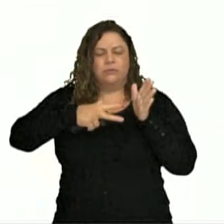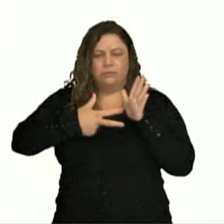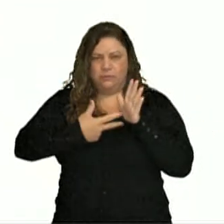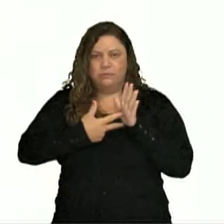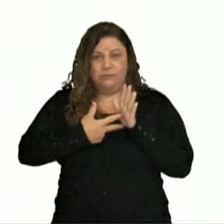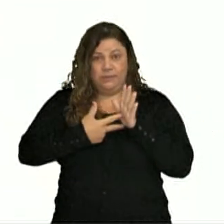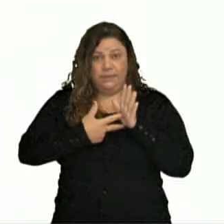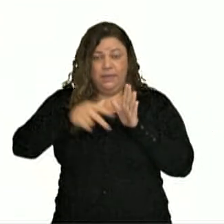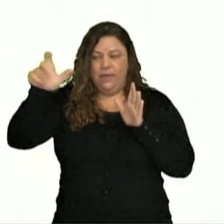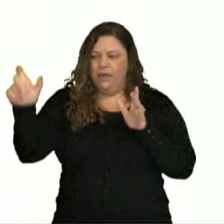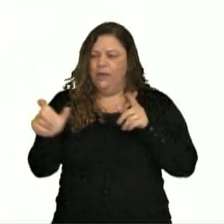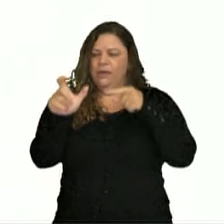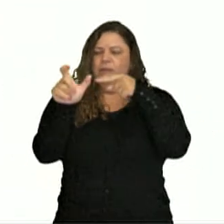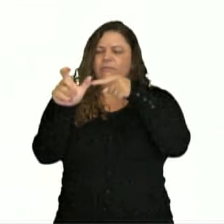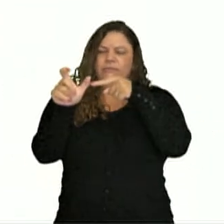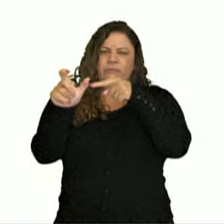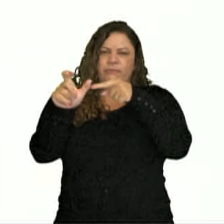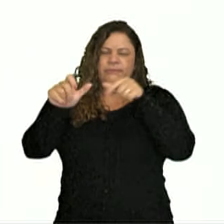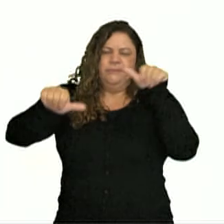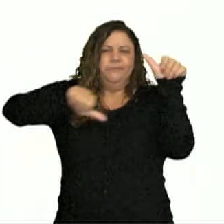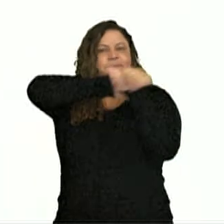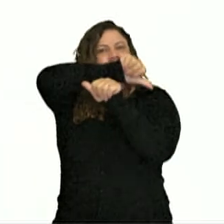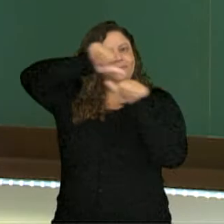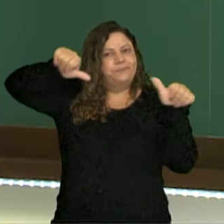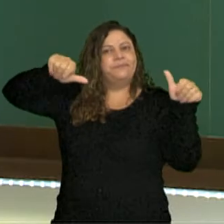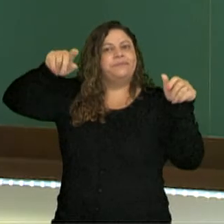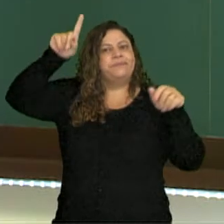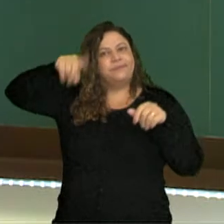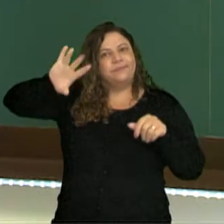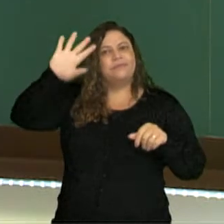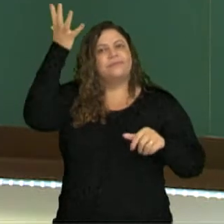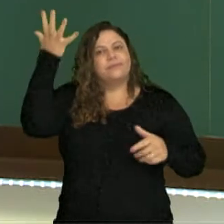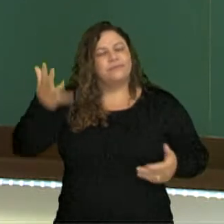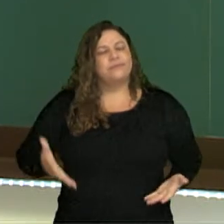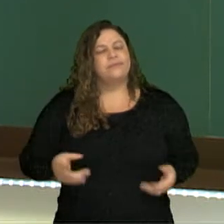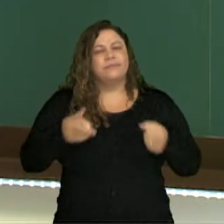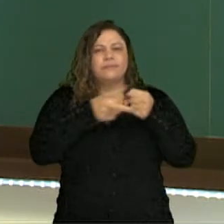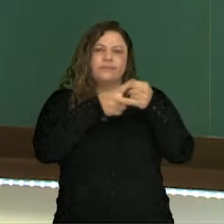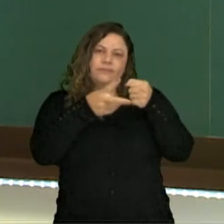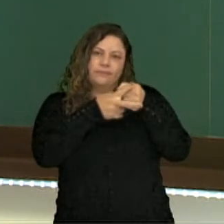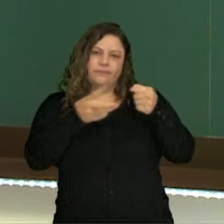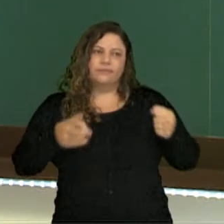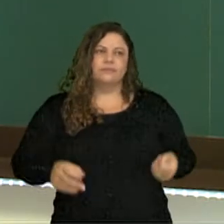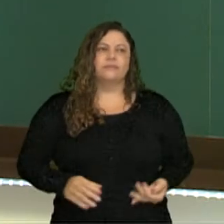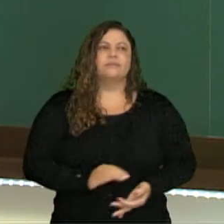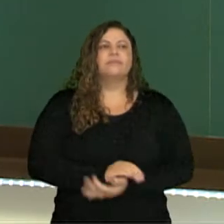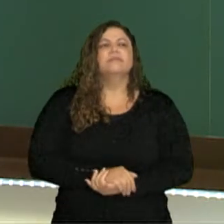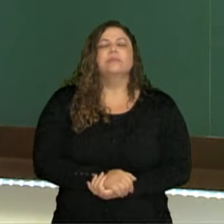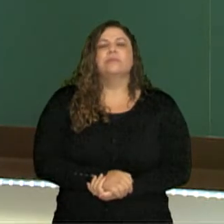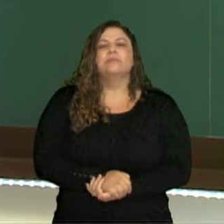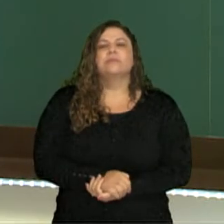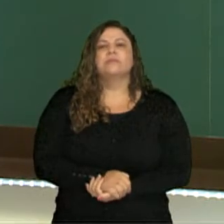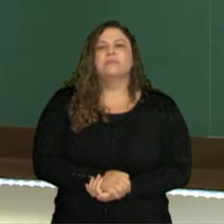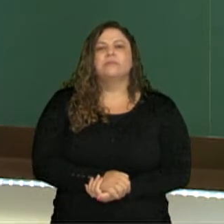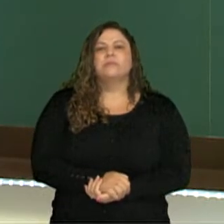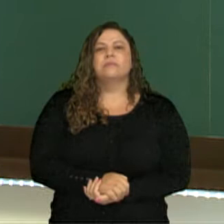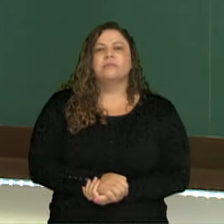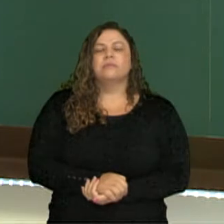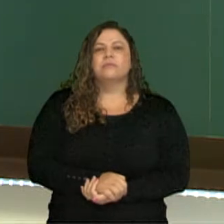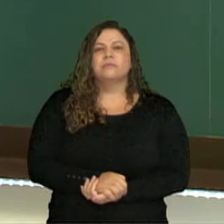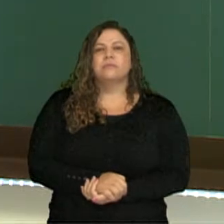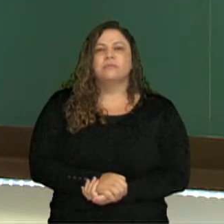significado, existe ali uma alteração, é o que ocorre aqui com esse verbo. A formação del imperativo negativo